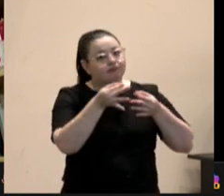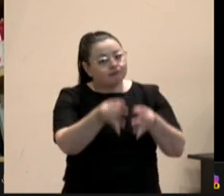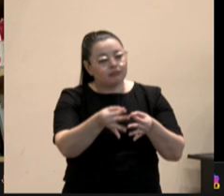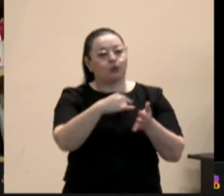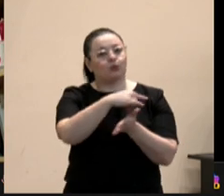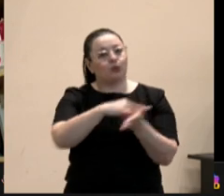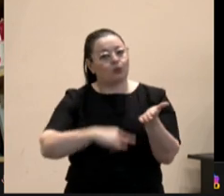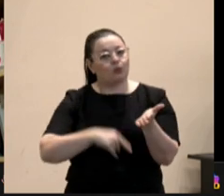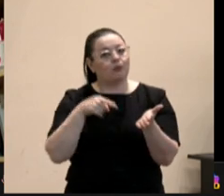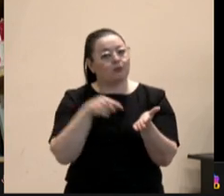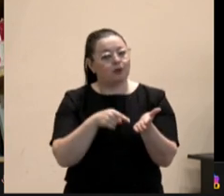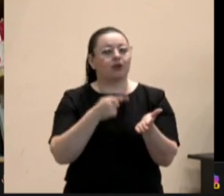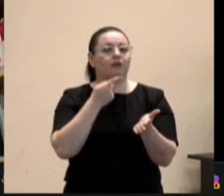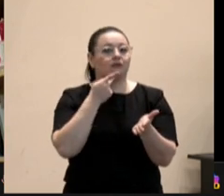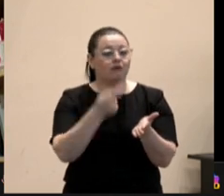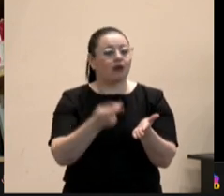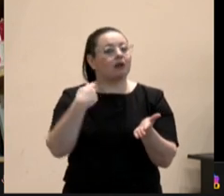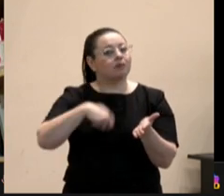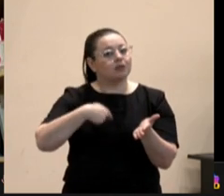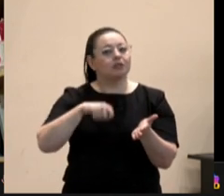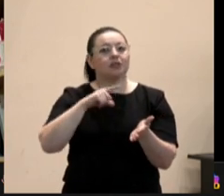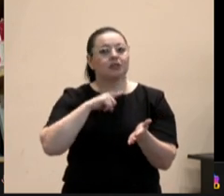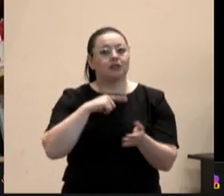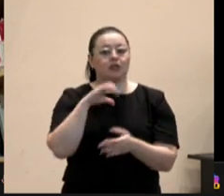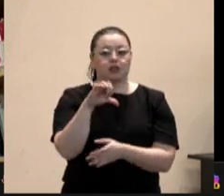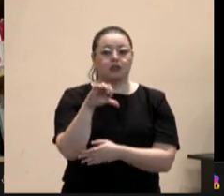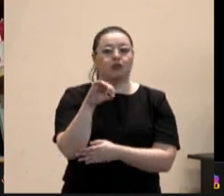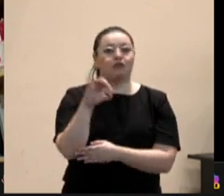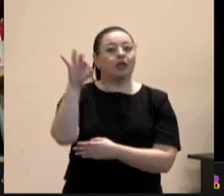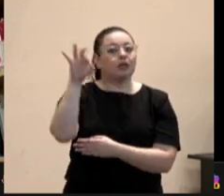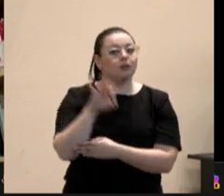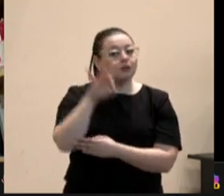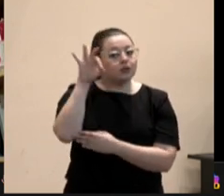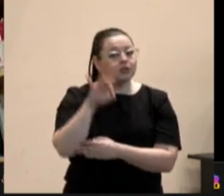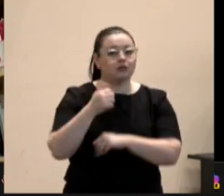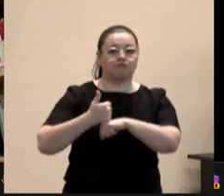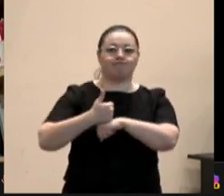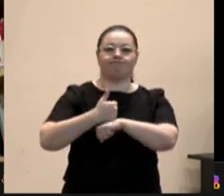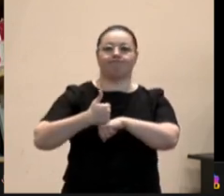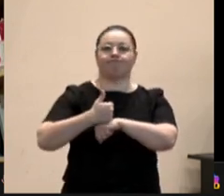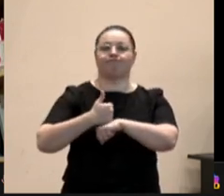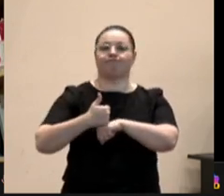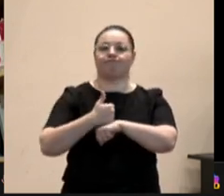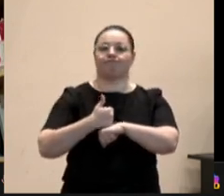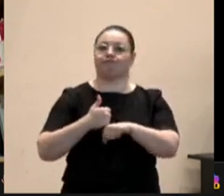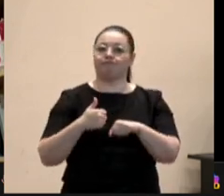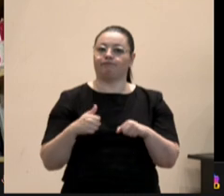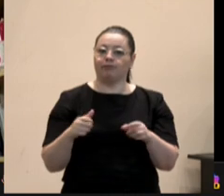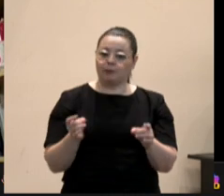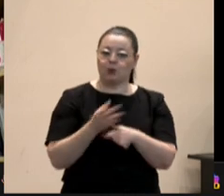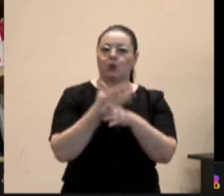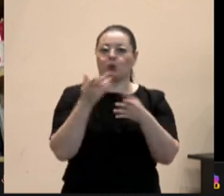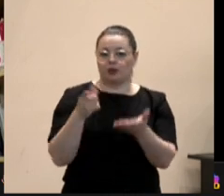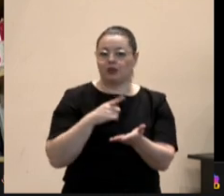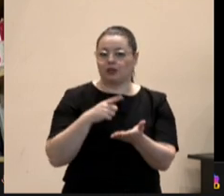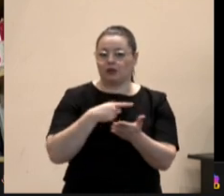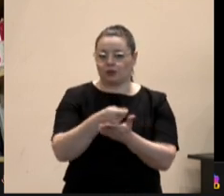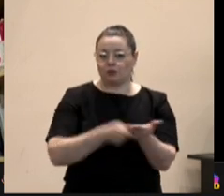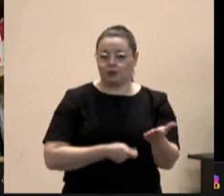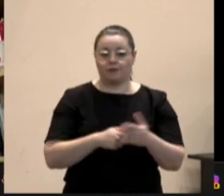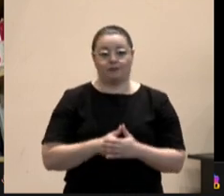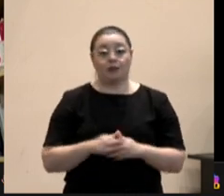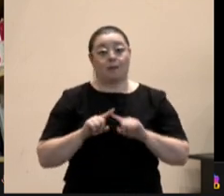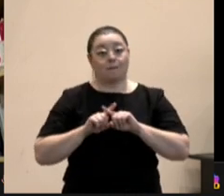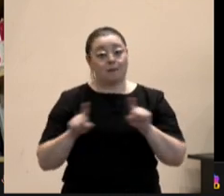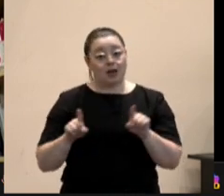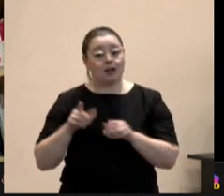nós chegássemos a 90% dos profissionais com vínculo estável. A proposta que o Ministério está